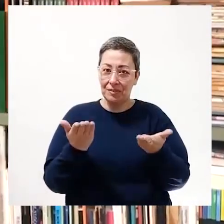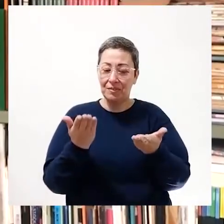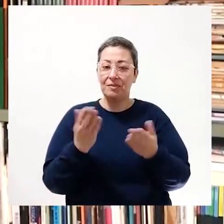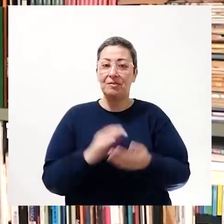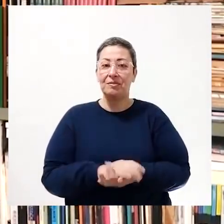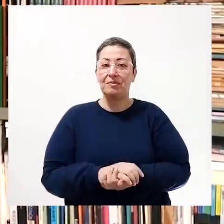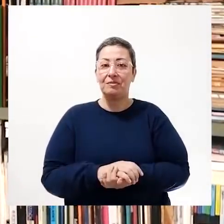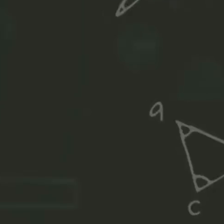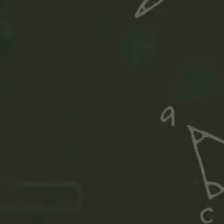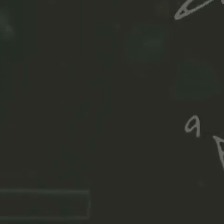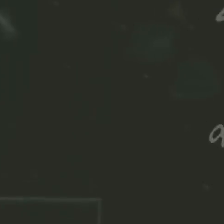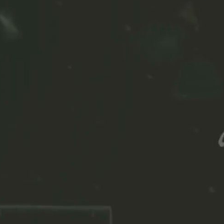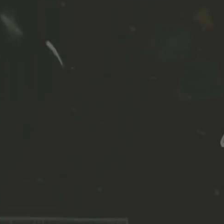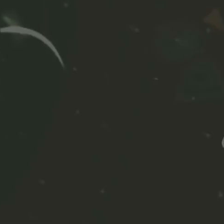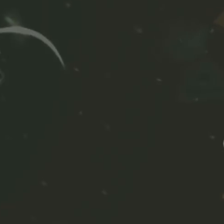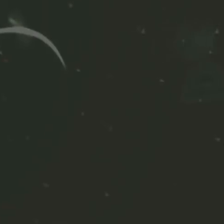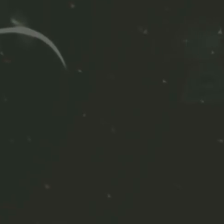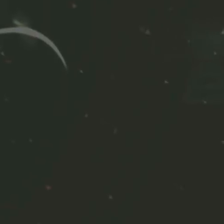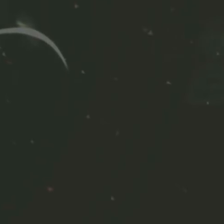tá?